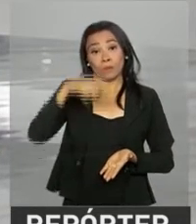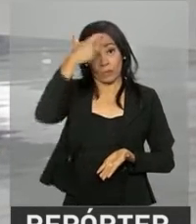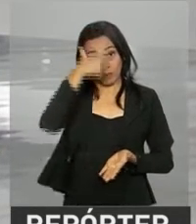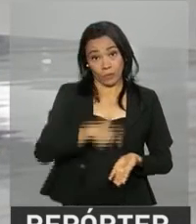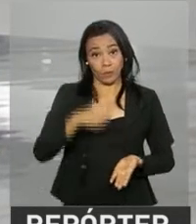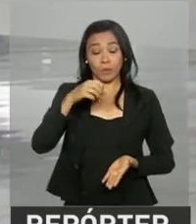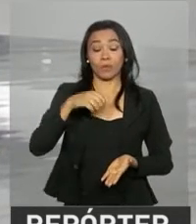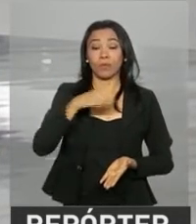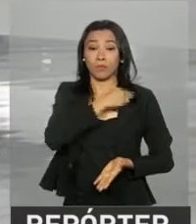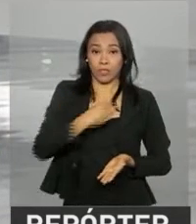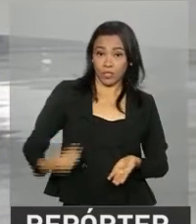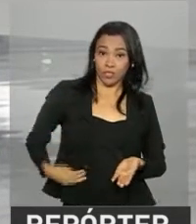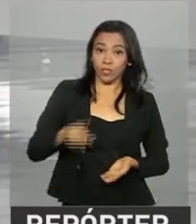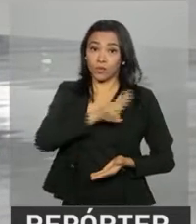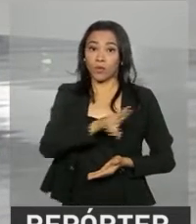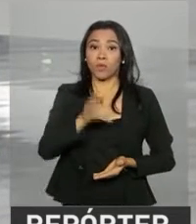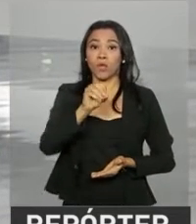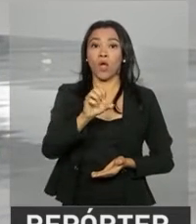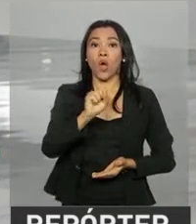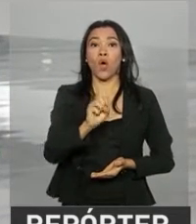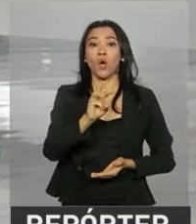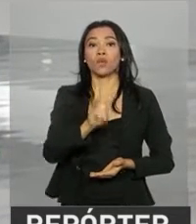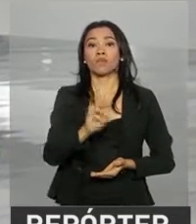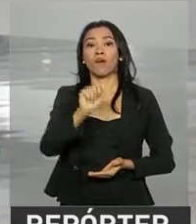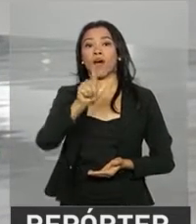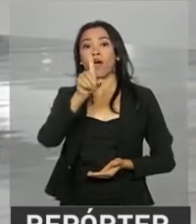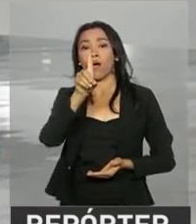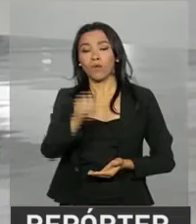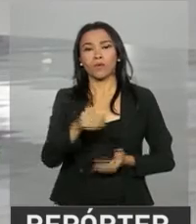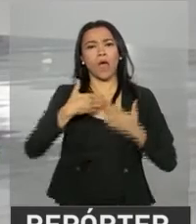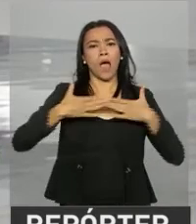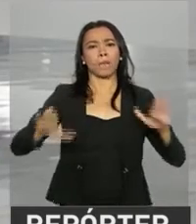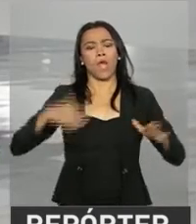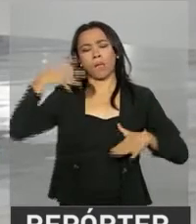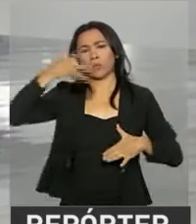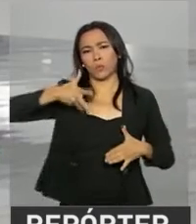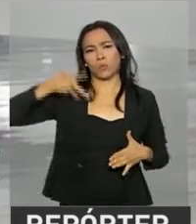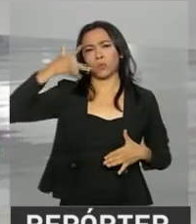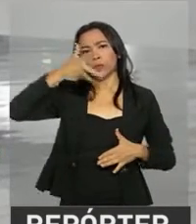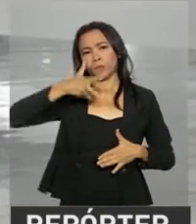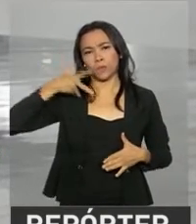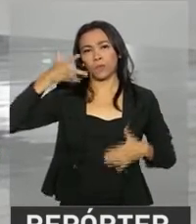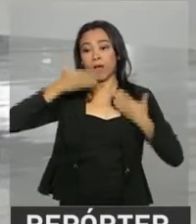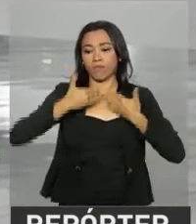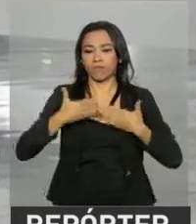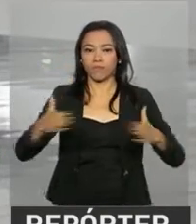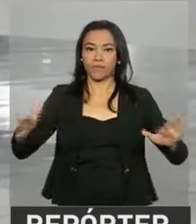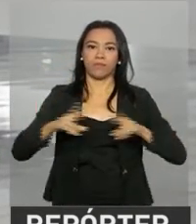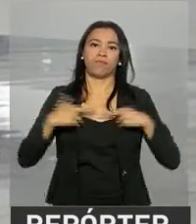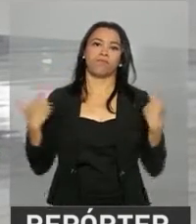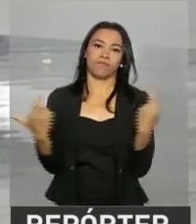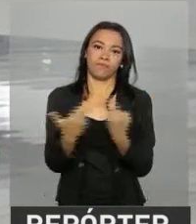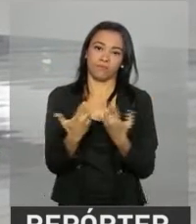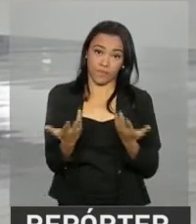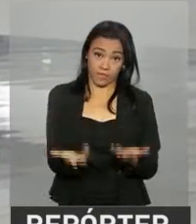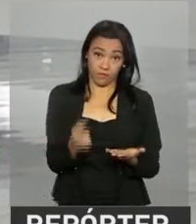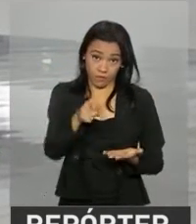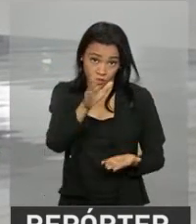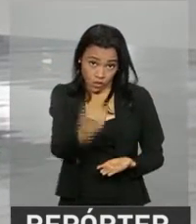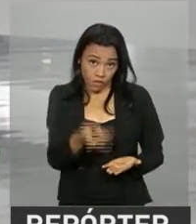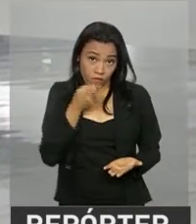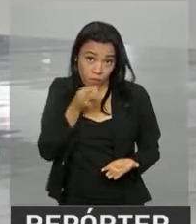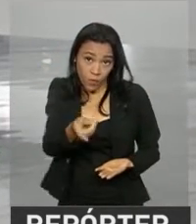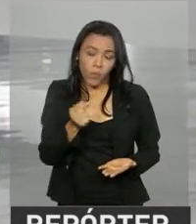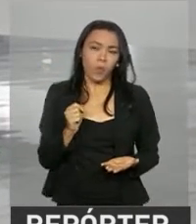então ministro das relações exteriores Osvaldo Aranha abrir os debates fazendo um discurso inaugural Mas como você falou Zé